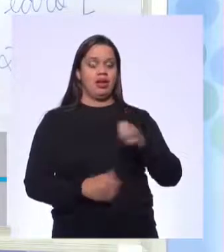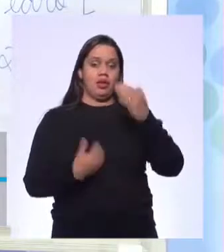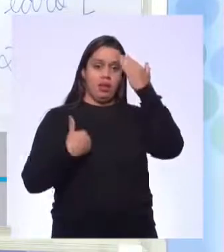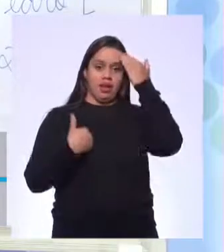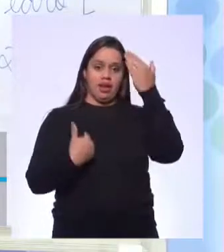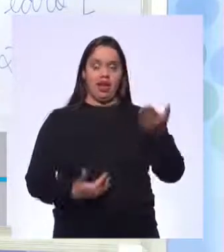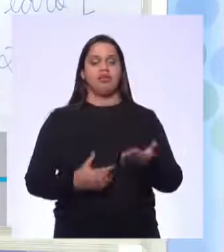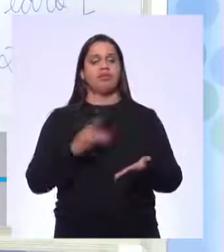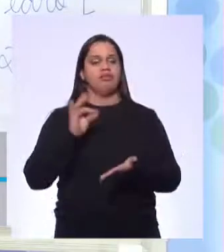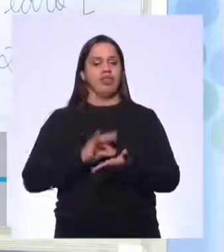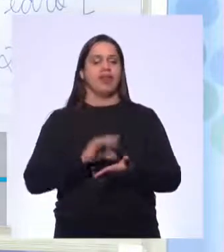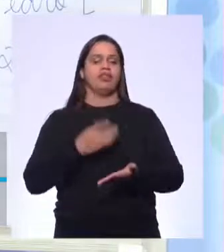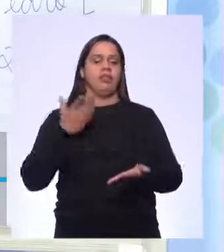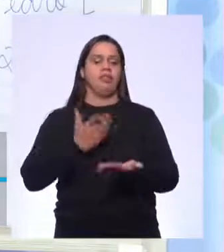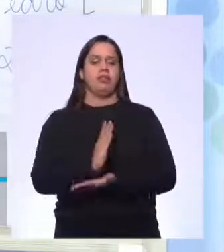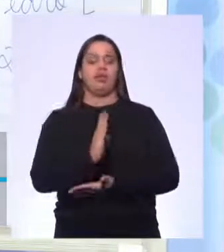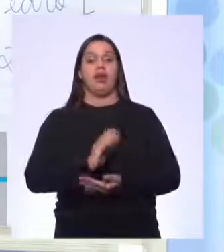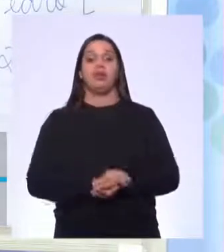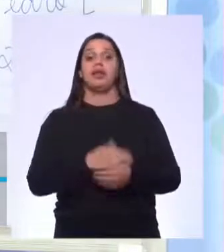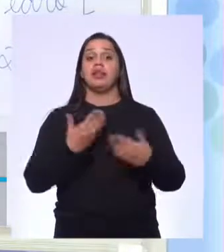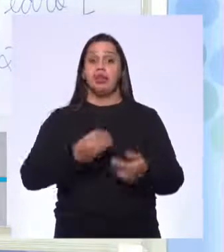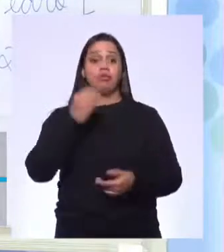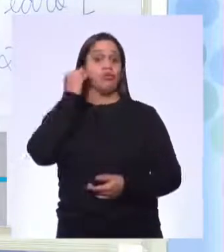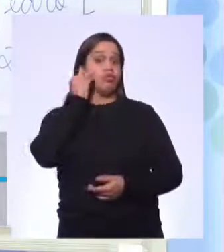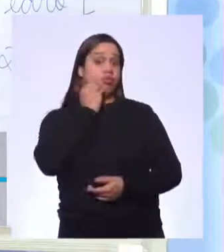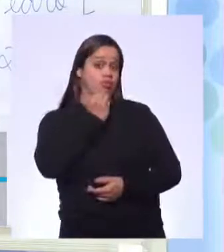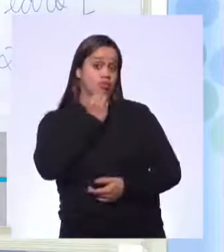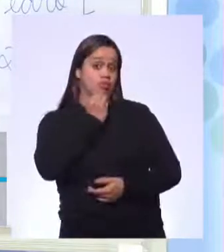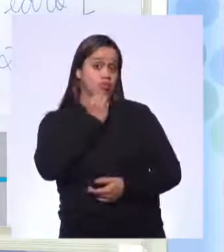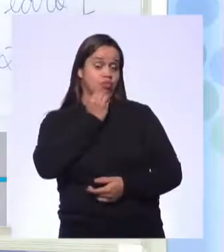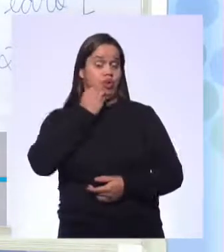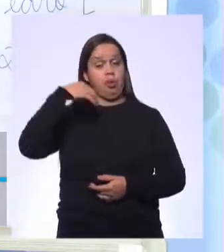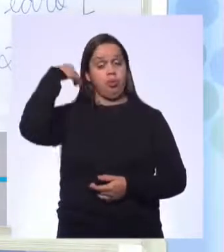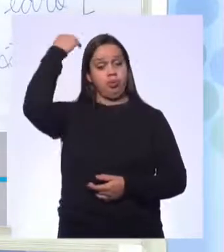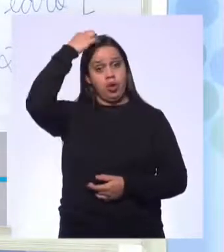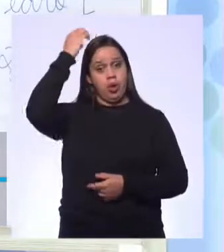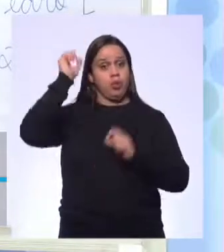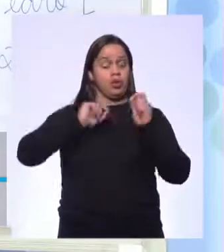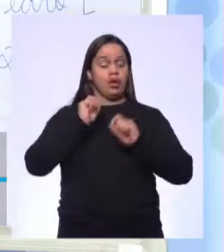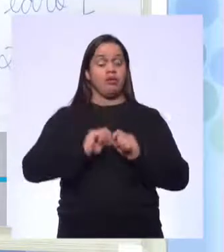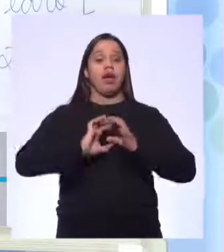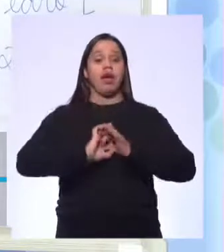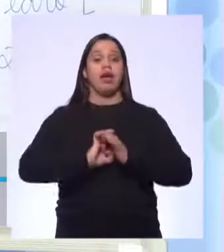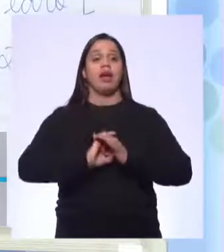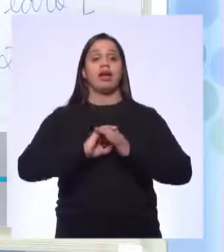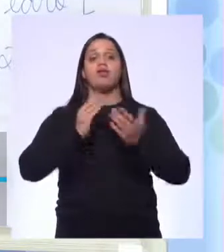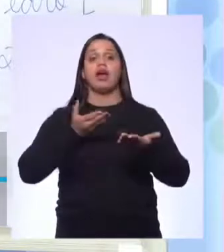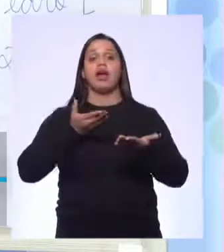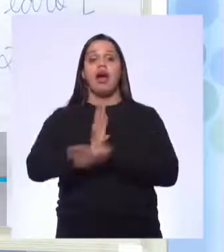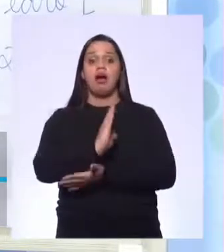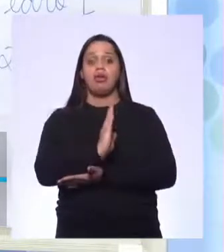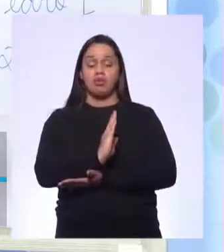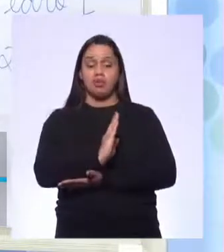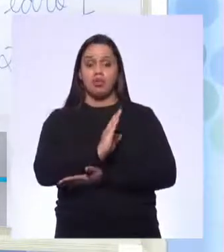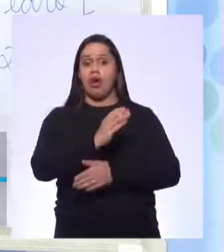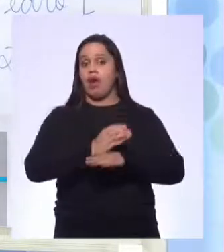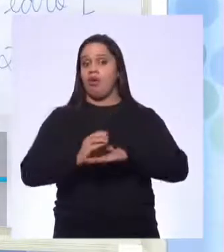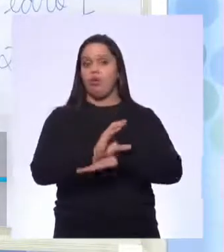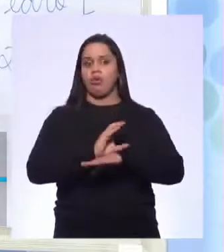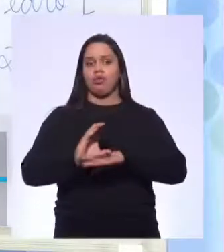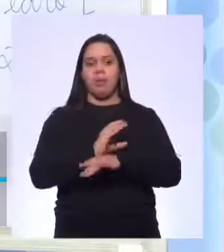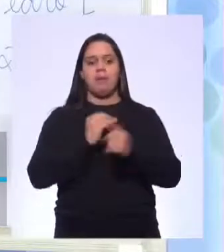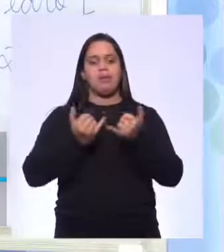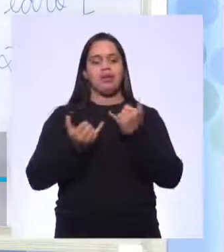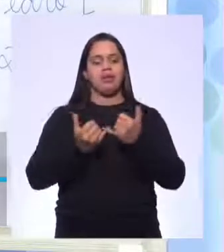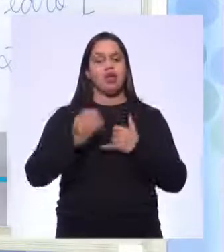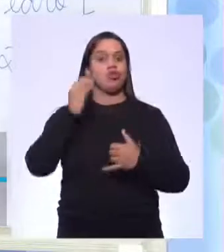aprovar. Então, Dom Pedro I, ele vai outorgar a Constituição. Olha só, falando assim, parece que é tão difícil, né? Dom Pedro